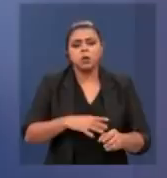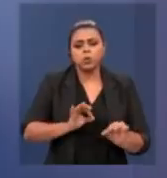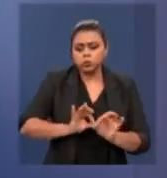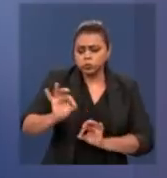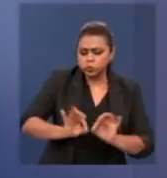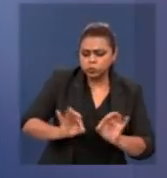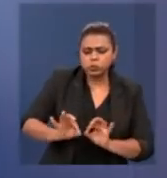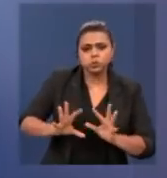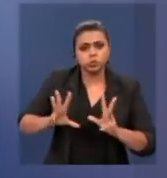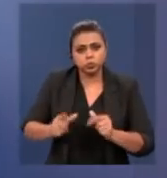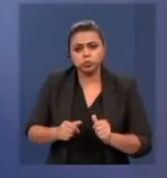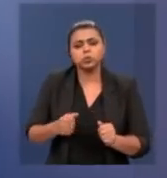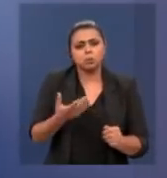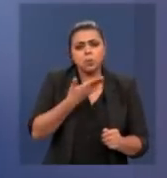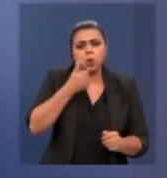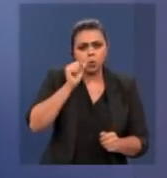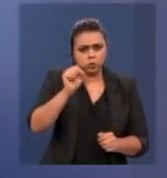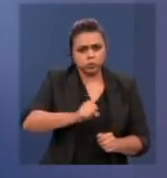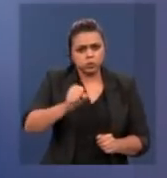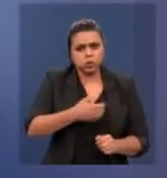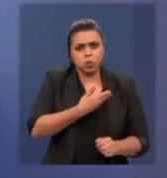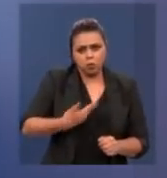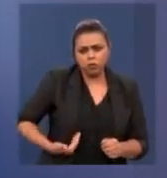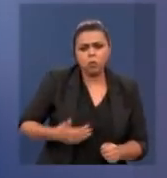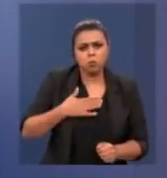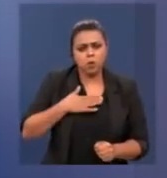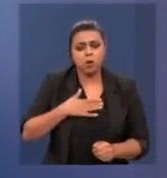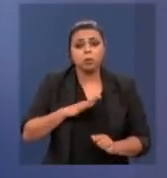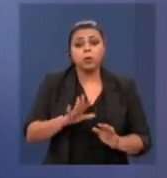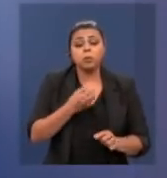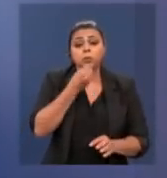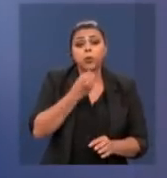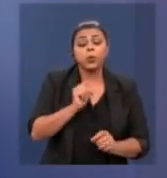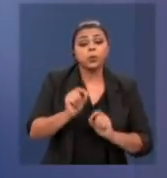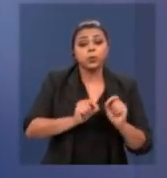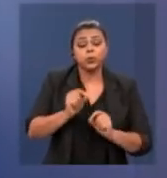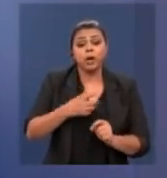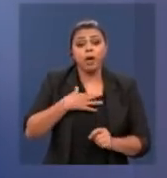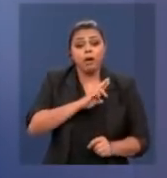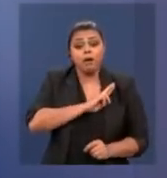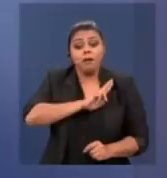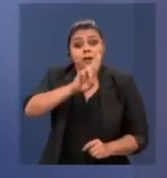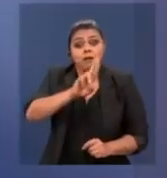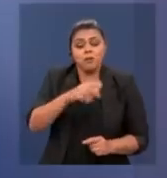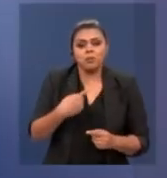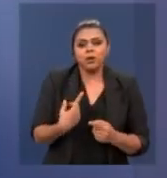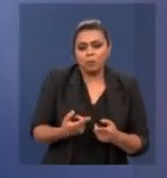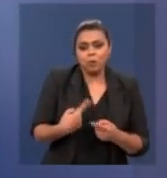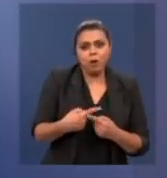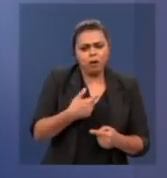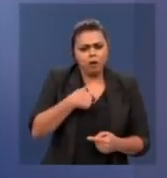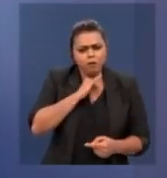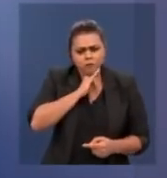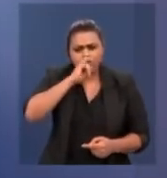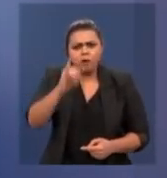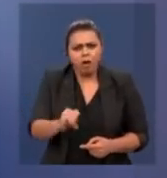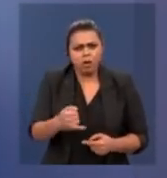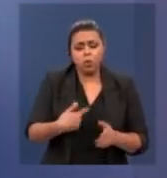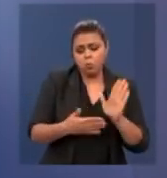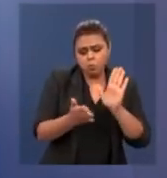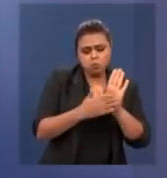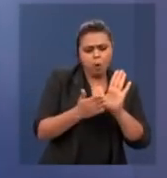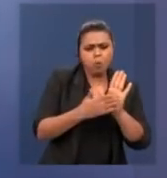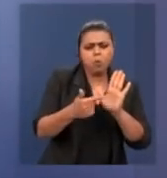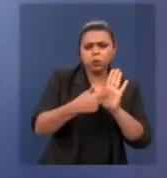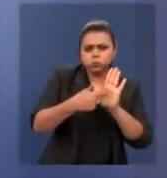transcol o espírito que nós governamos o estado e é bom que a gente tenha responsabilidade com aquilo que a gente fala que eu a gente quer propor